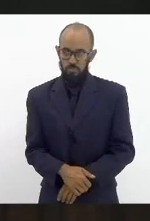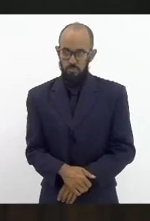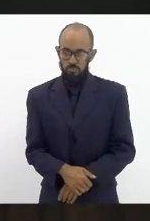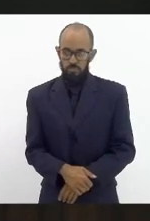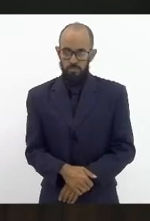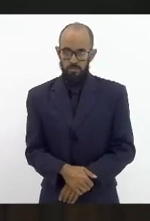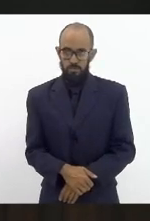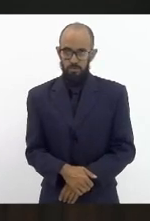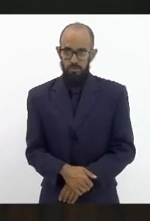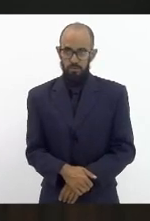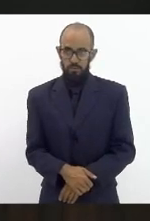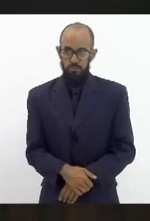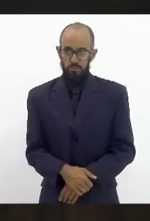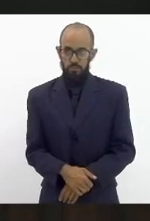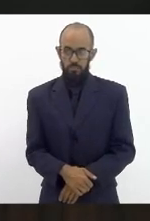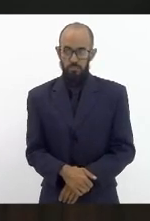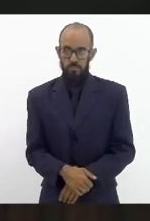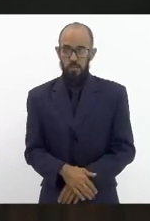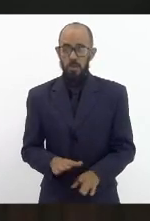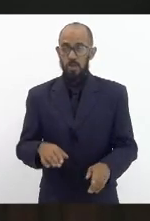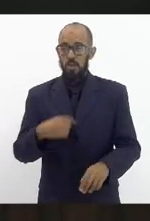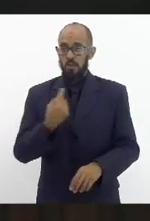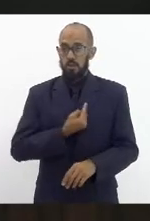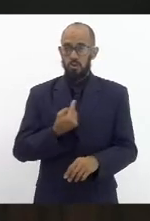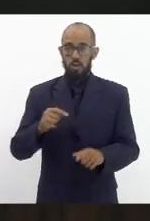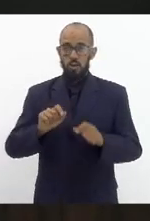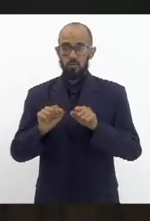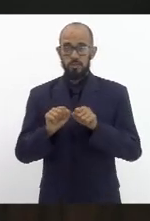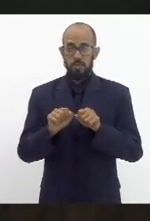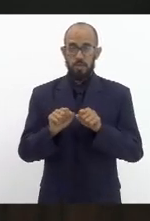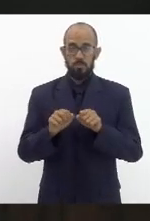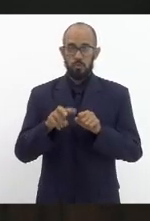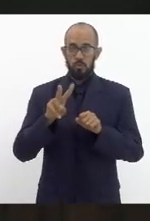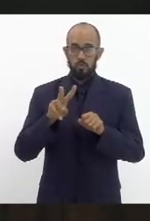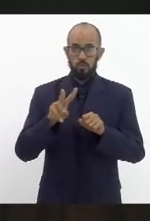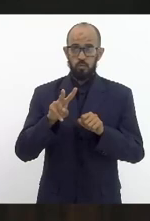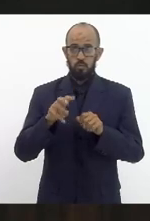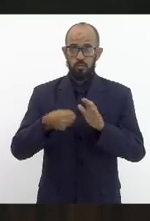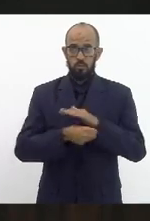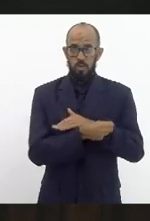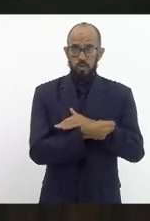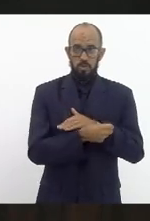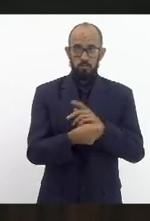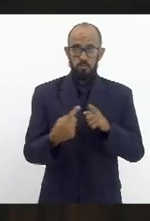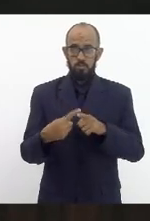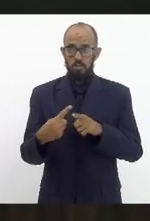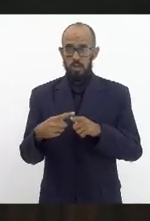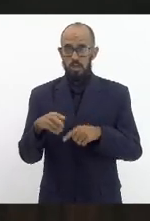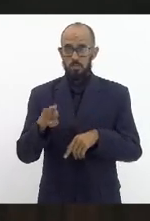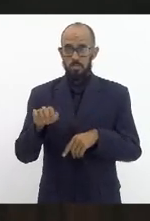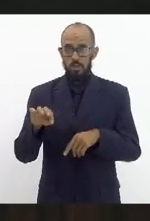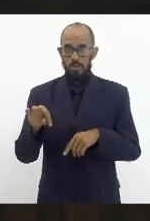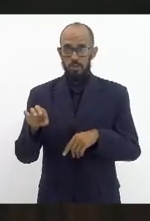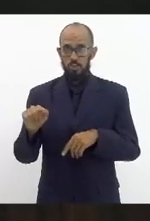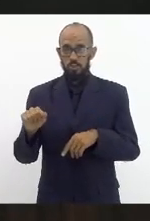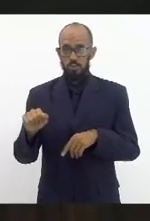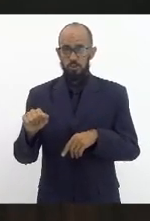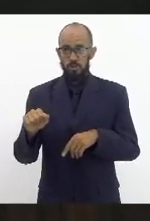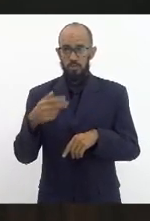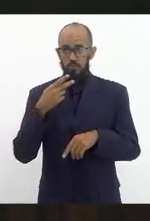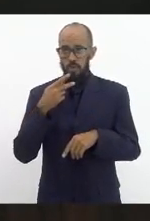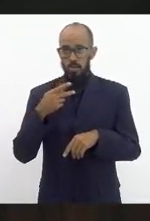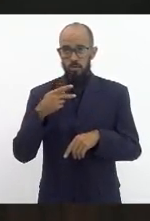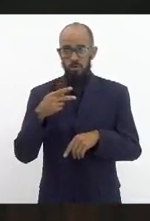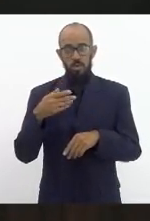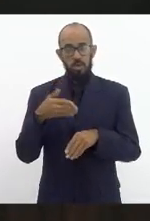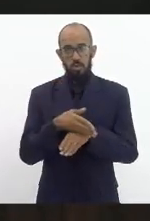Tomavam um susto com a gente. E aí nós tomamos duas, fizemos duas posses. Porque a Benedita acabou dando posse, o garotinho entrou e falou: quem vai dar